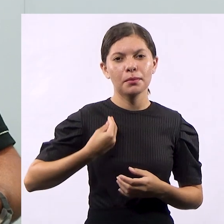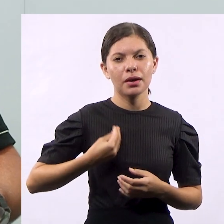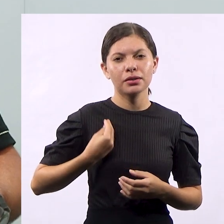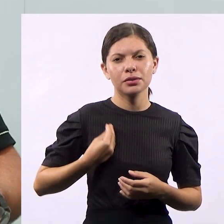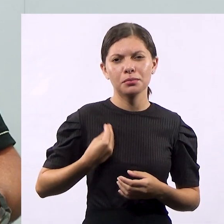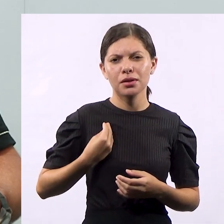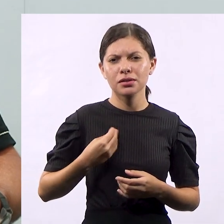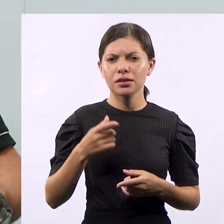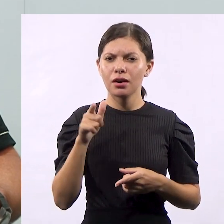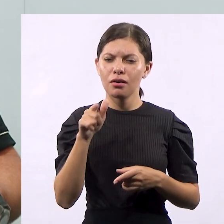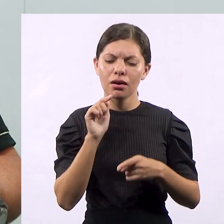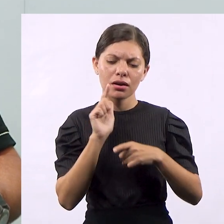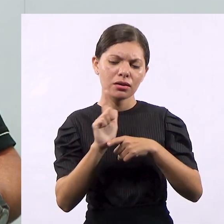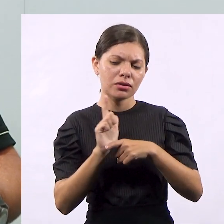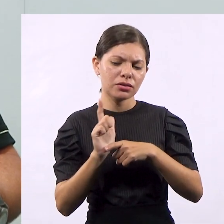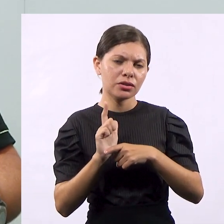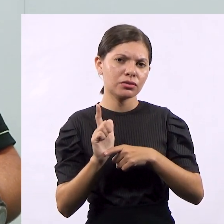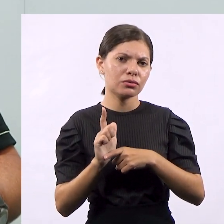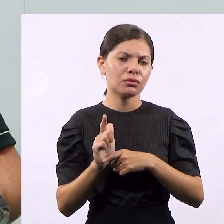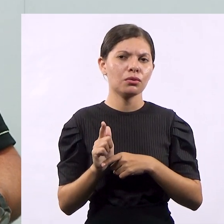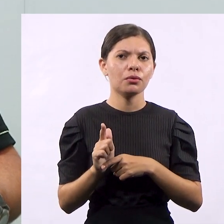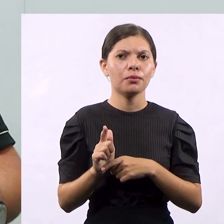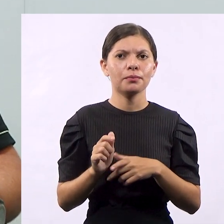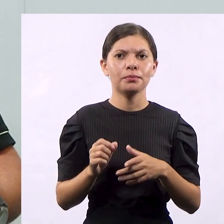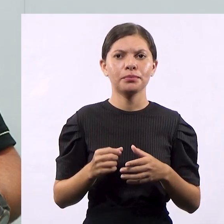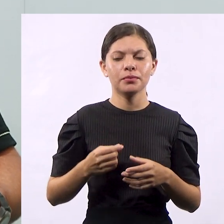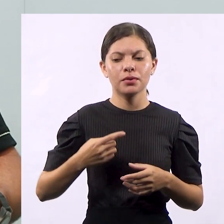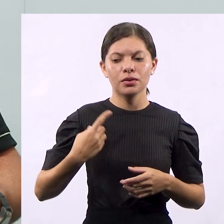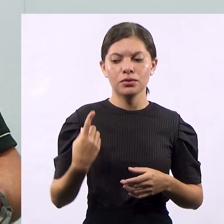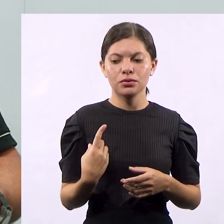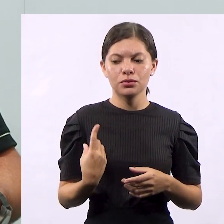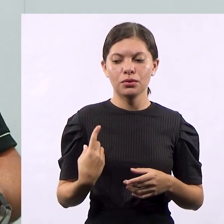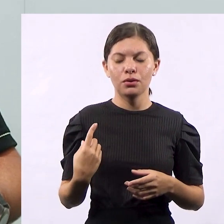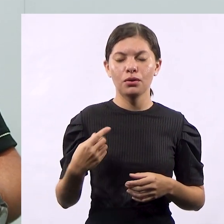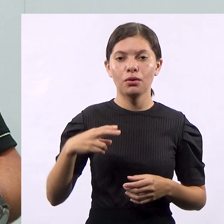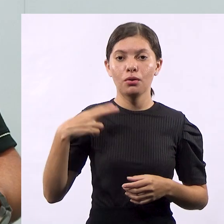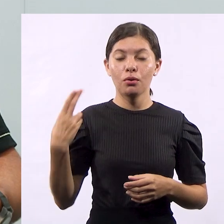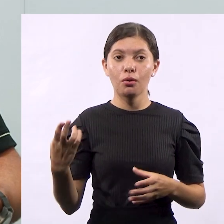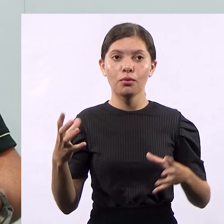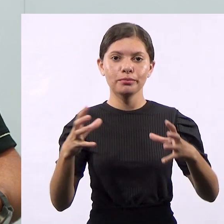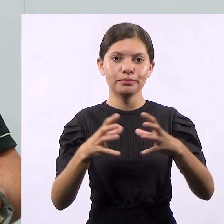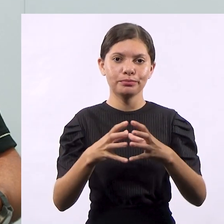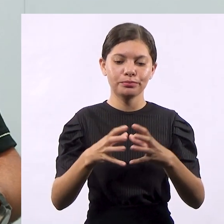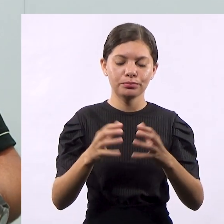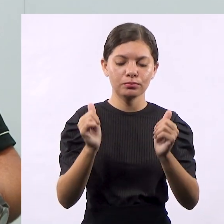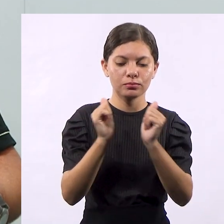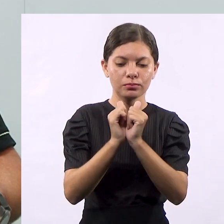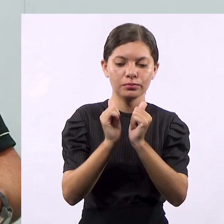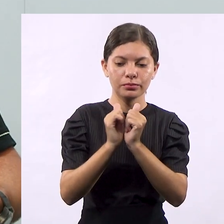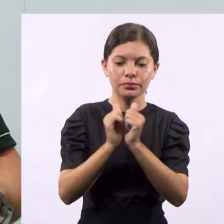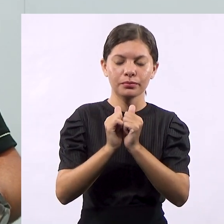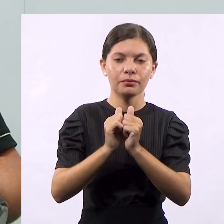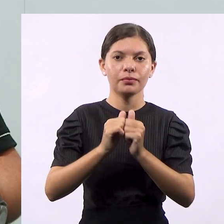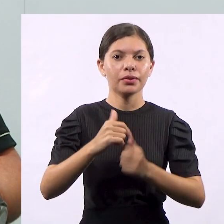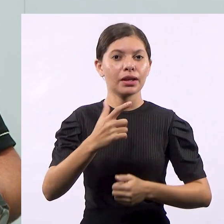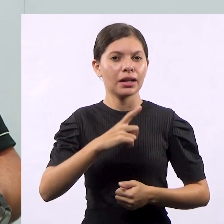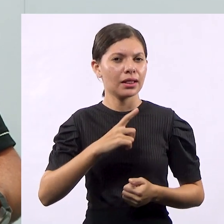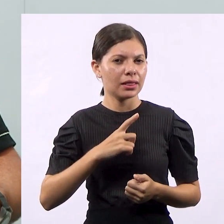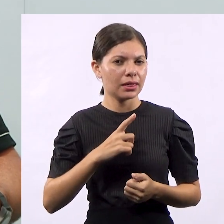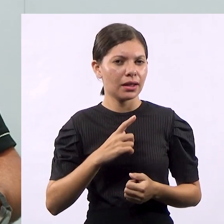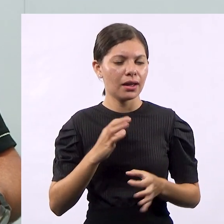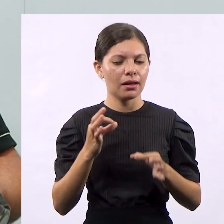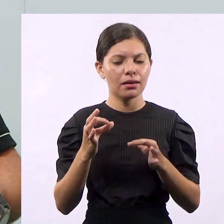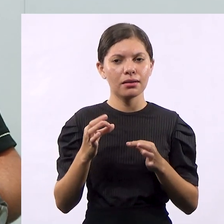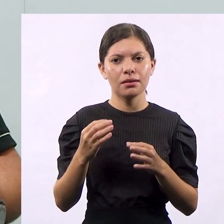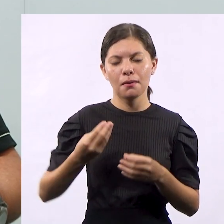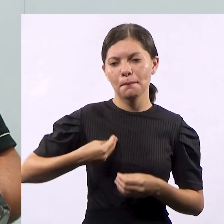participação desse gestor de forma individual ou colegiada, né, ou coletiva, se existe, né, algum